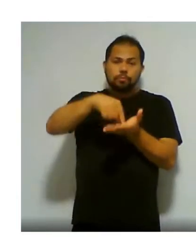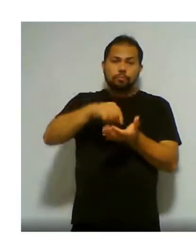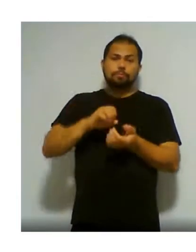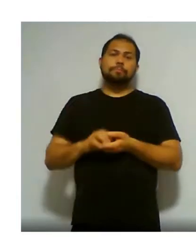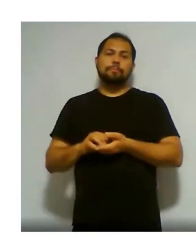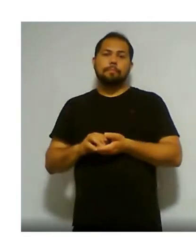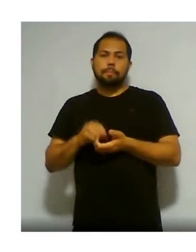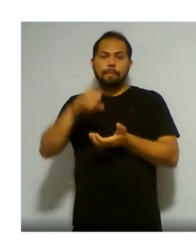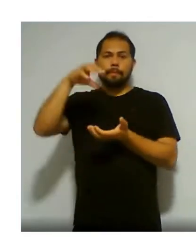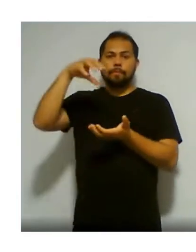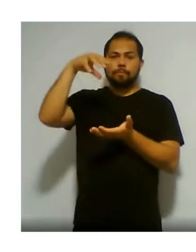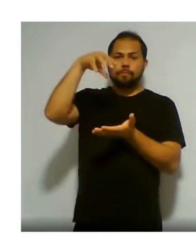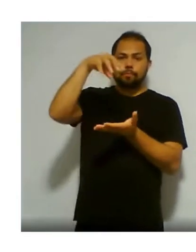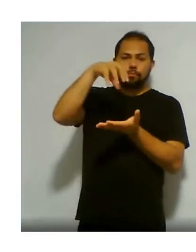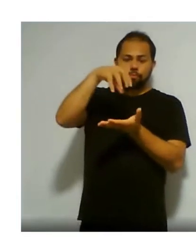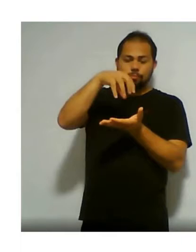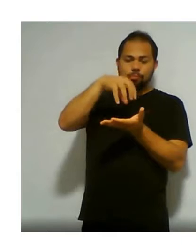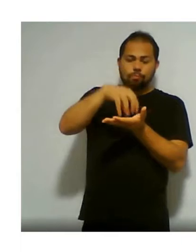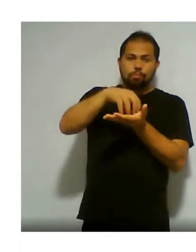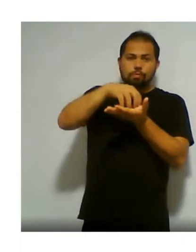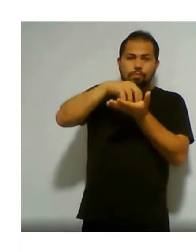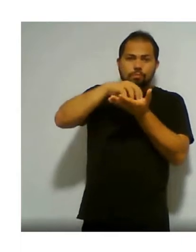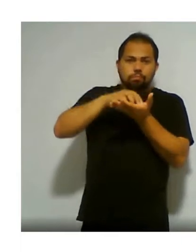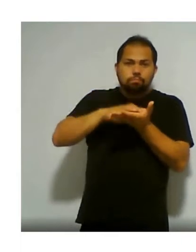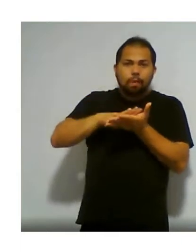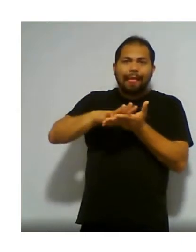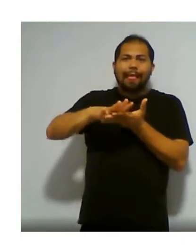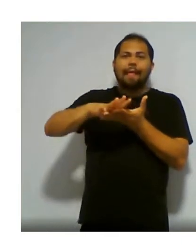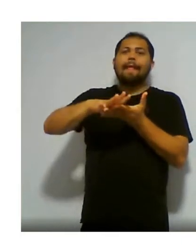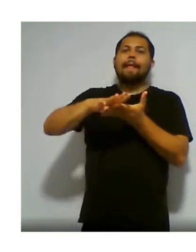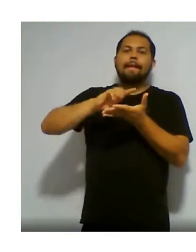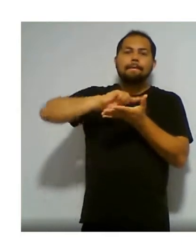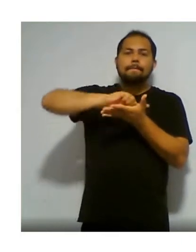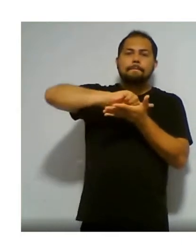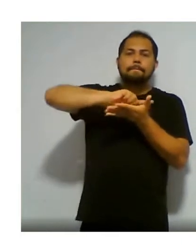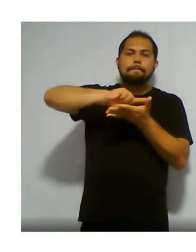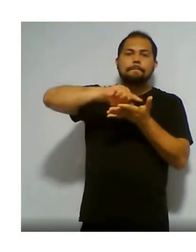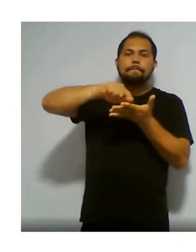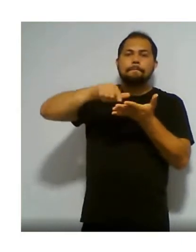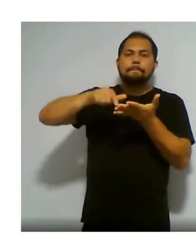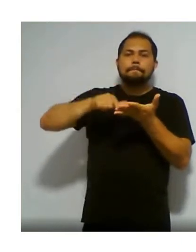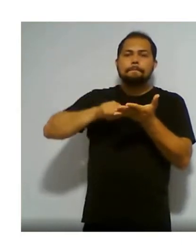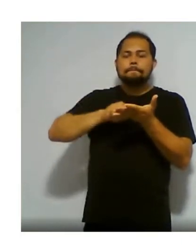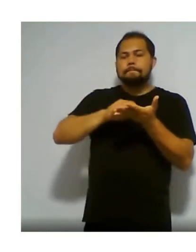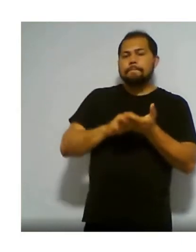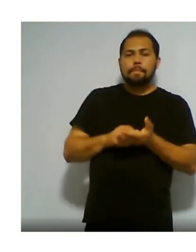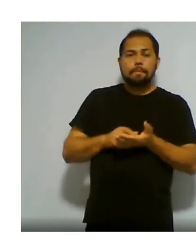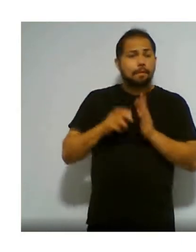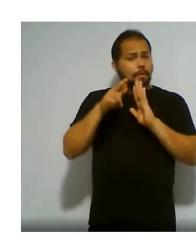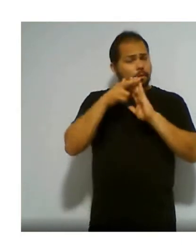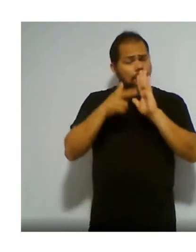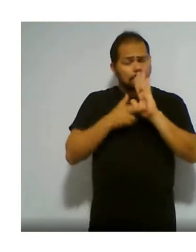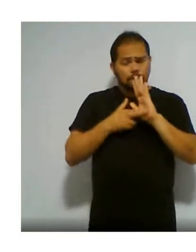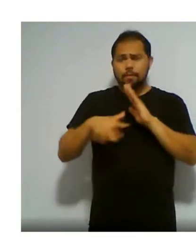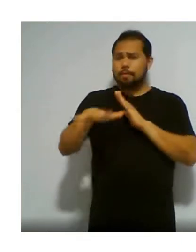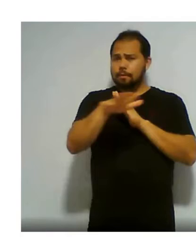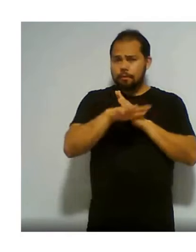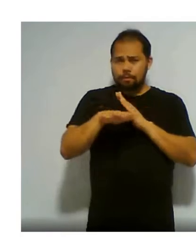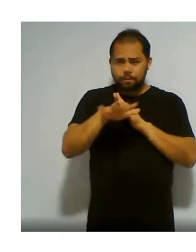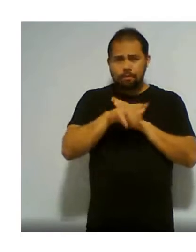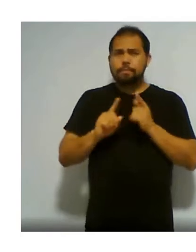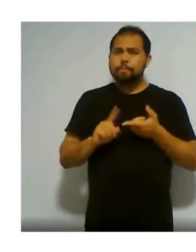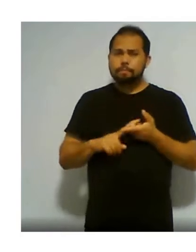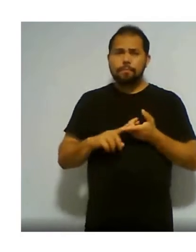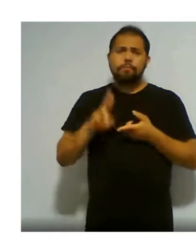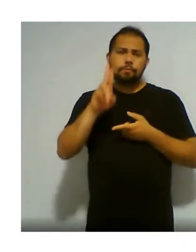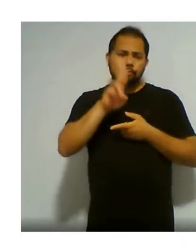com aproximadamente 2 milímetros de largura. Então essa regra geral tem sido a regra mais usada nos computadores, nos